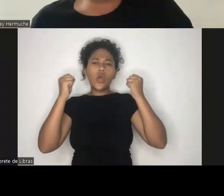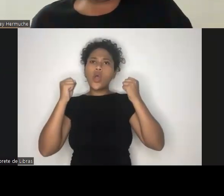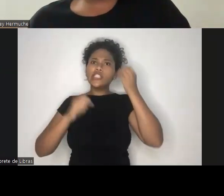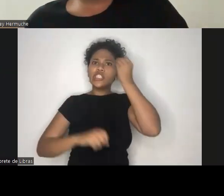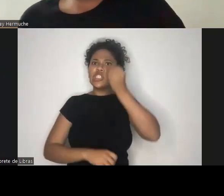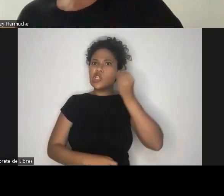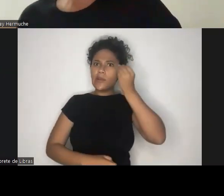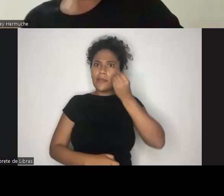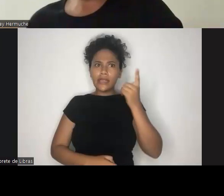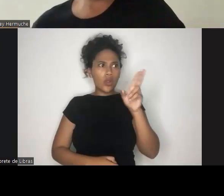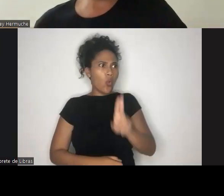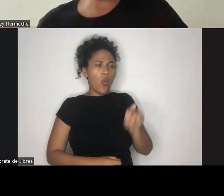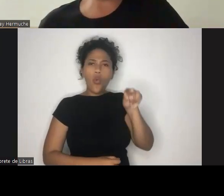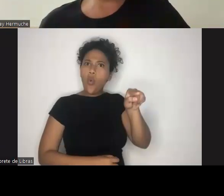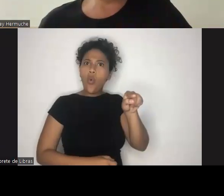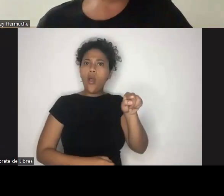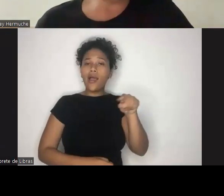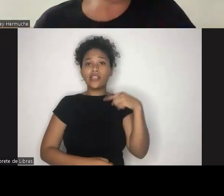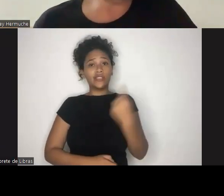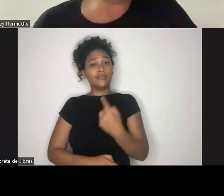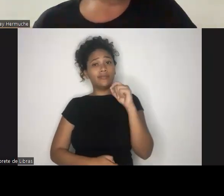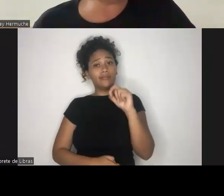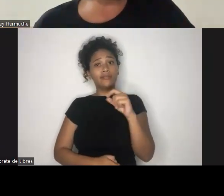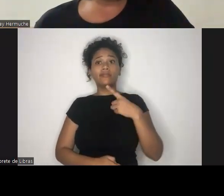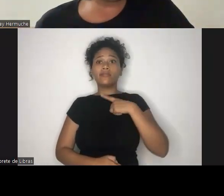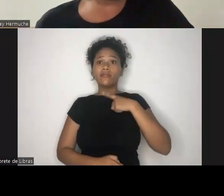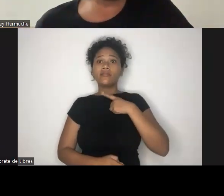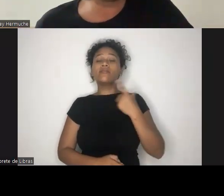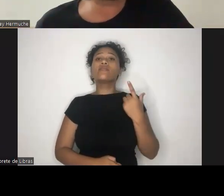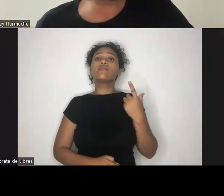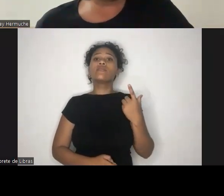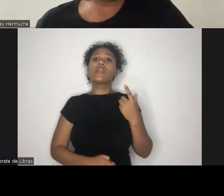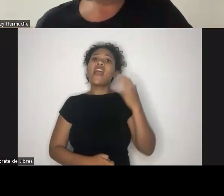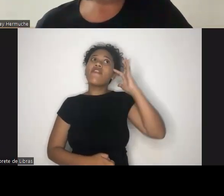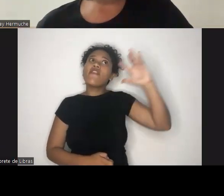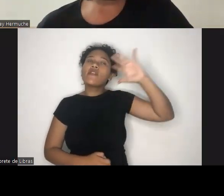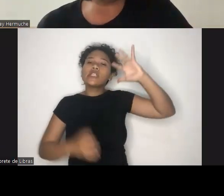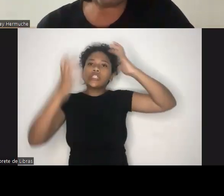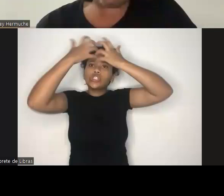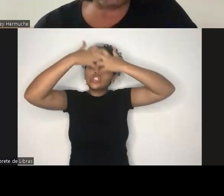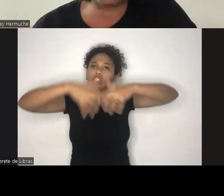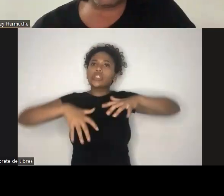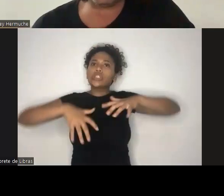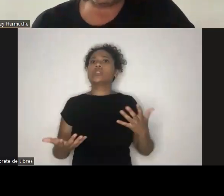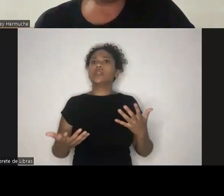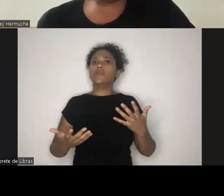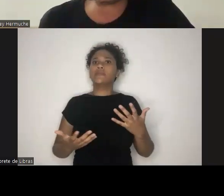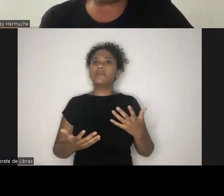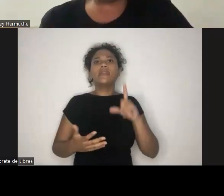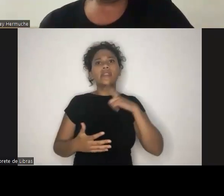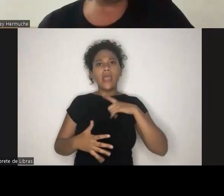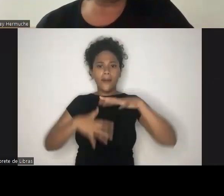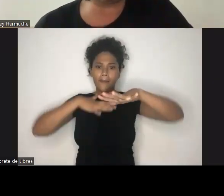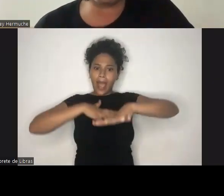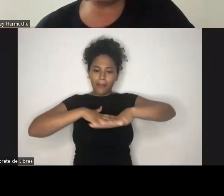usuário a gente se coloca numa condição de refletir muito sim com mapas né a gente